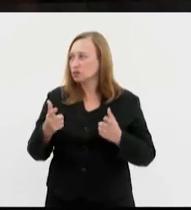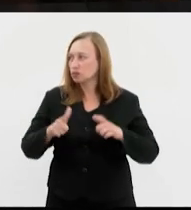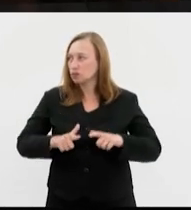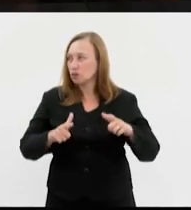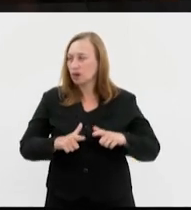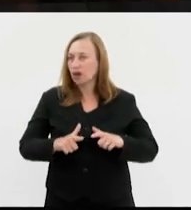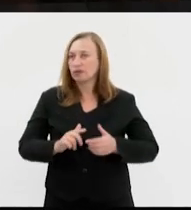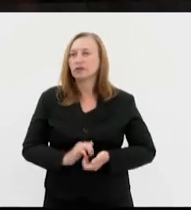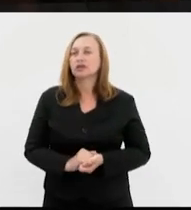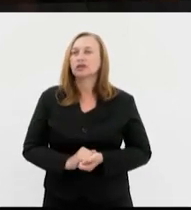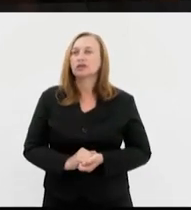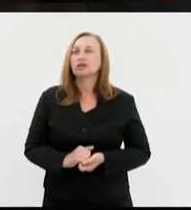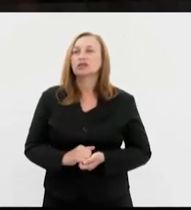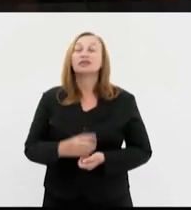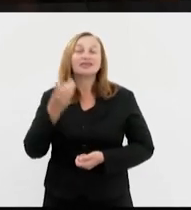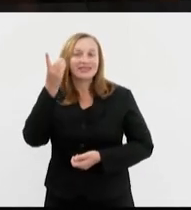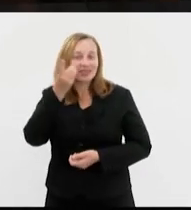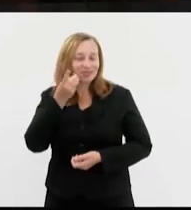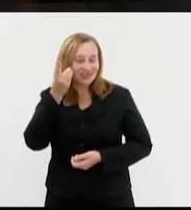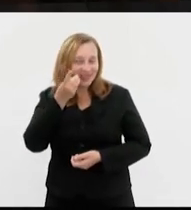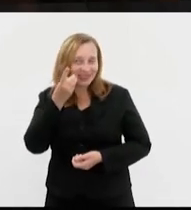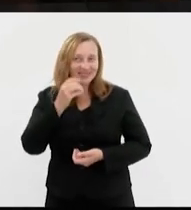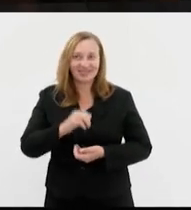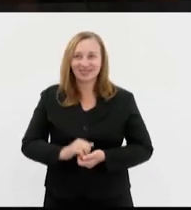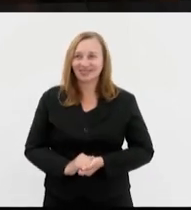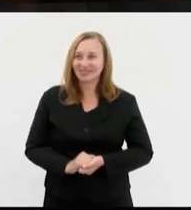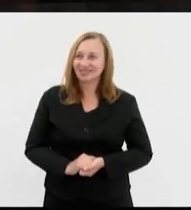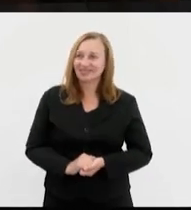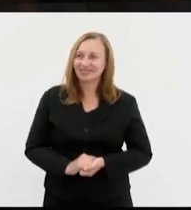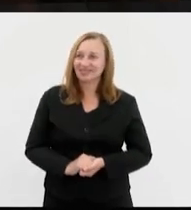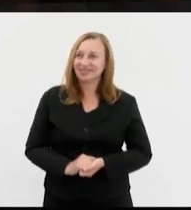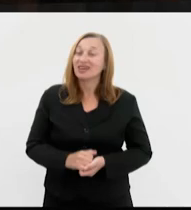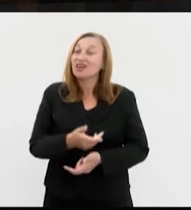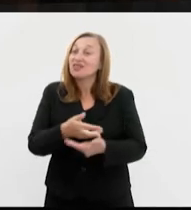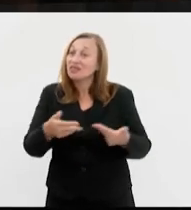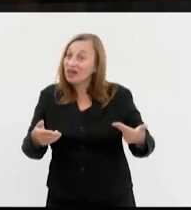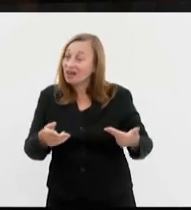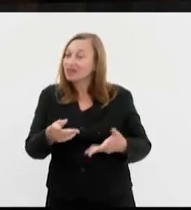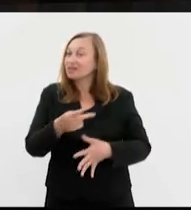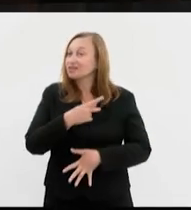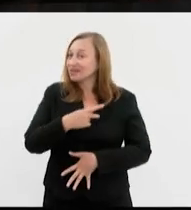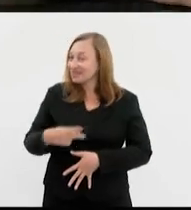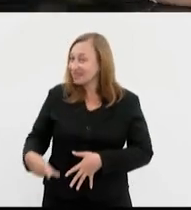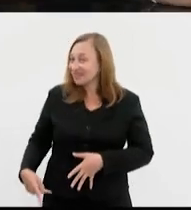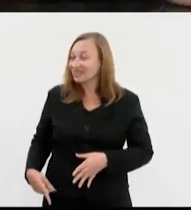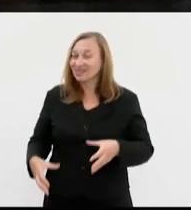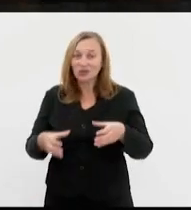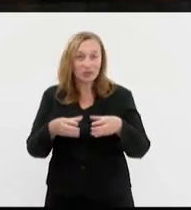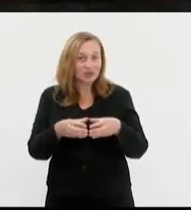senhoras e senhores deputadas e deputados, e muitos presidentes de comissões.